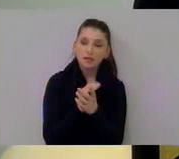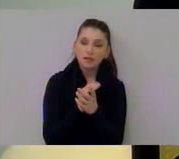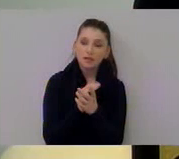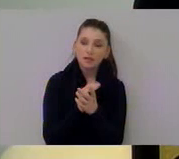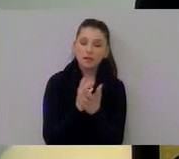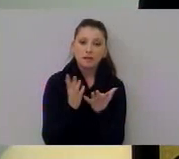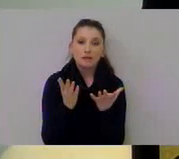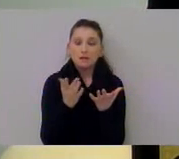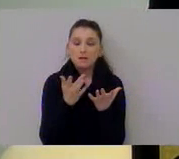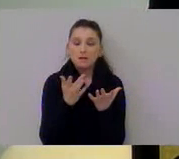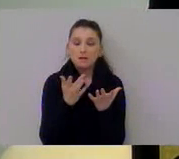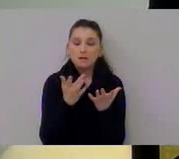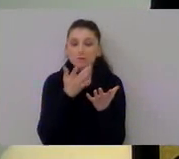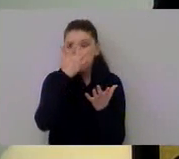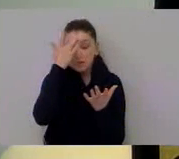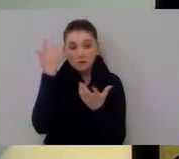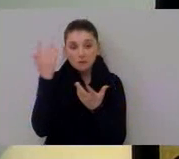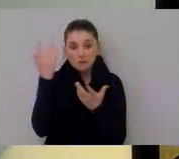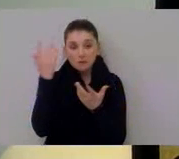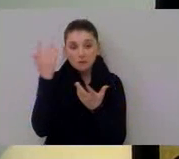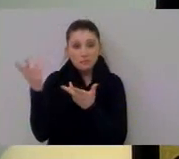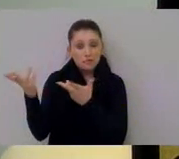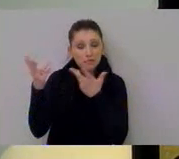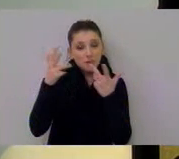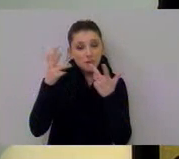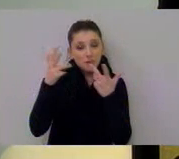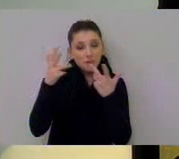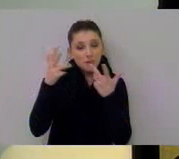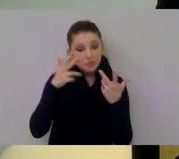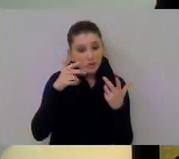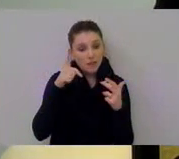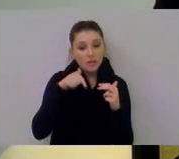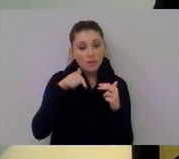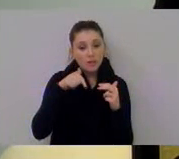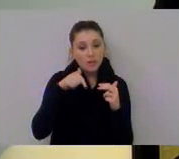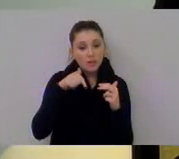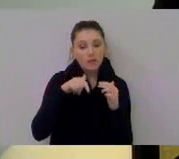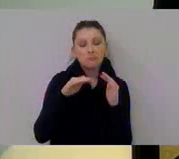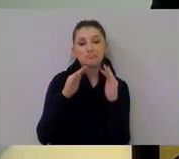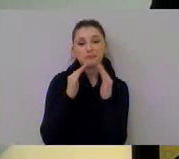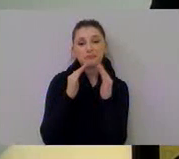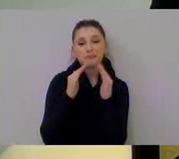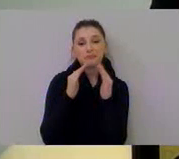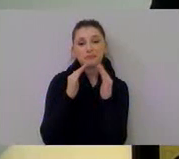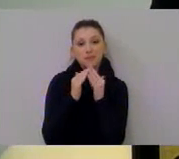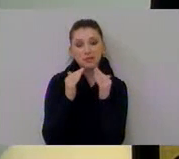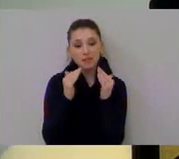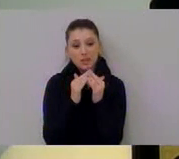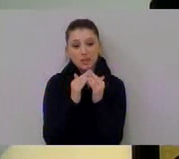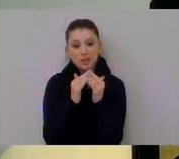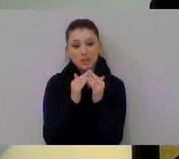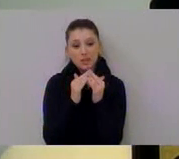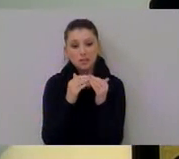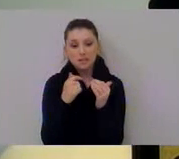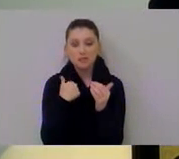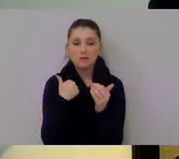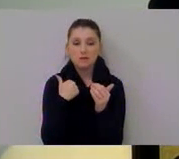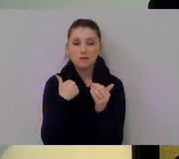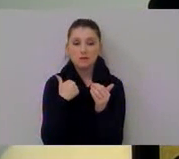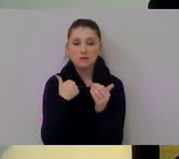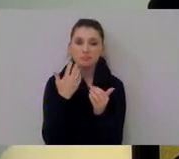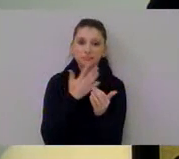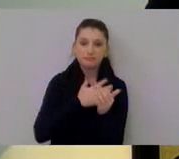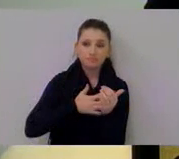Eu gostaria, senhor presidente, que fosse encaminhado à Secretaria